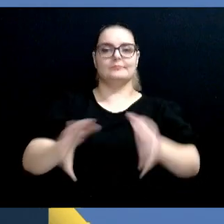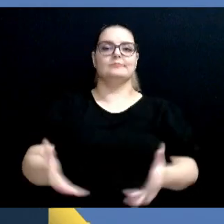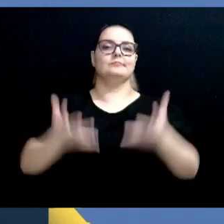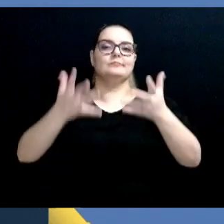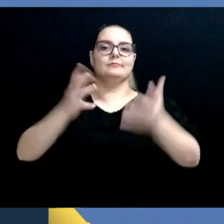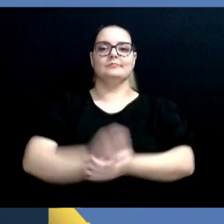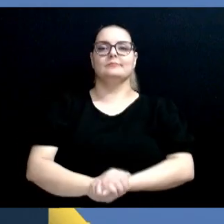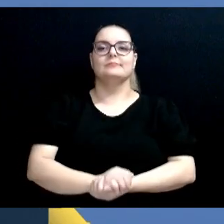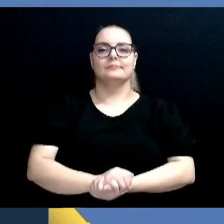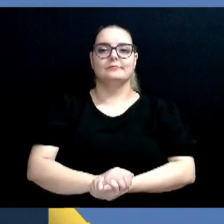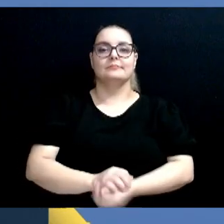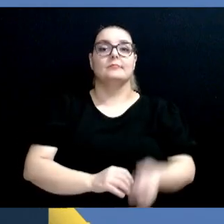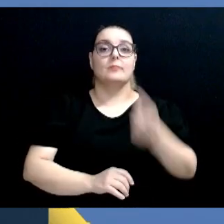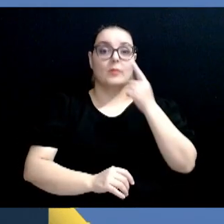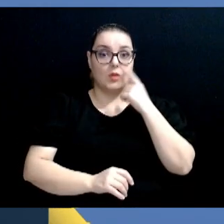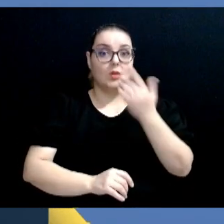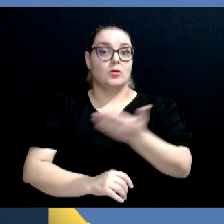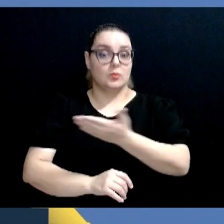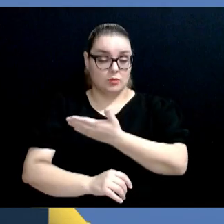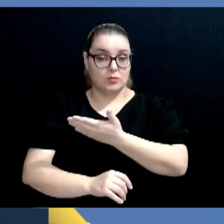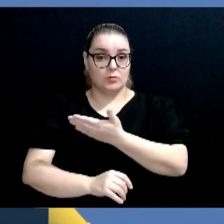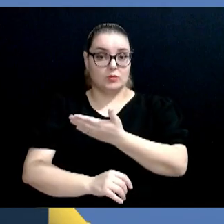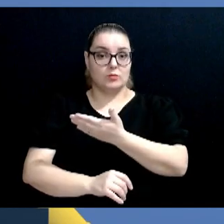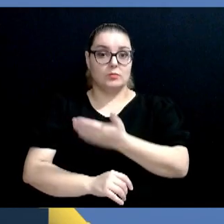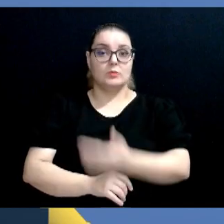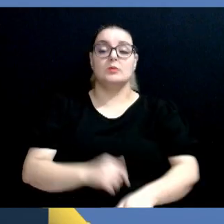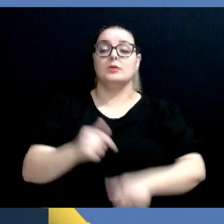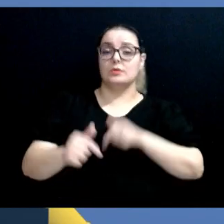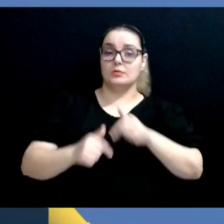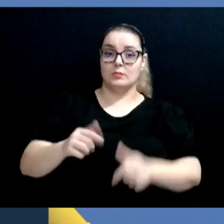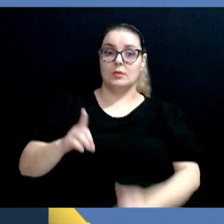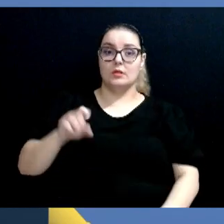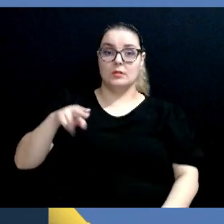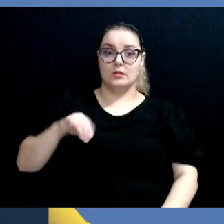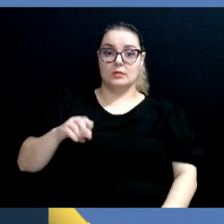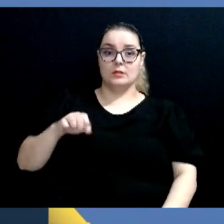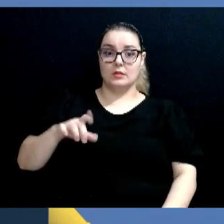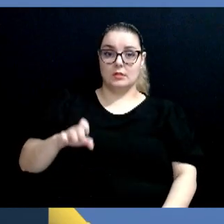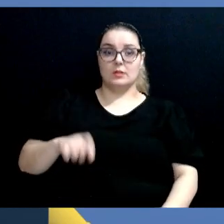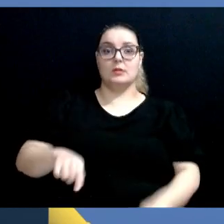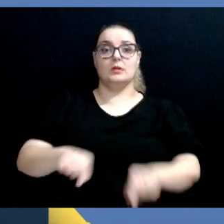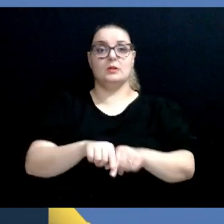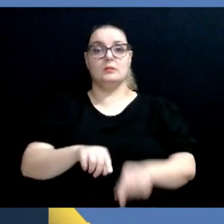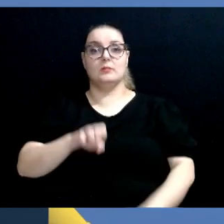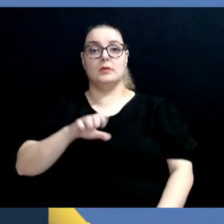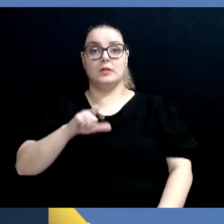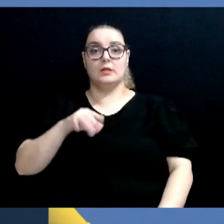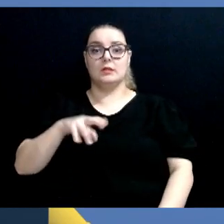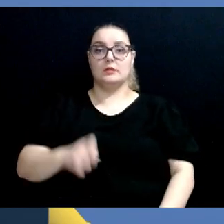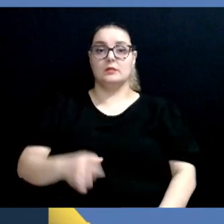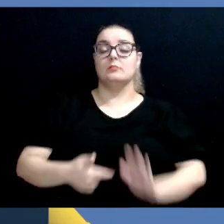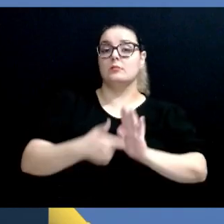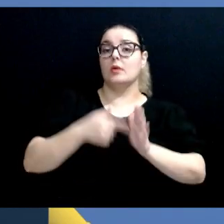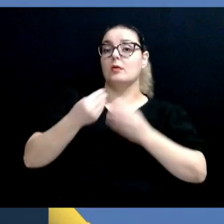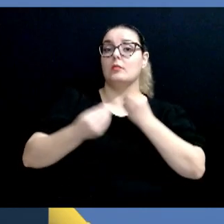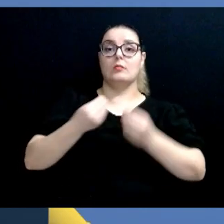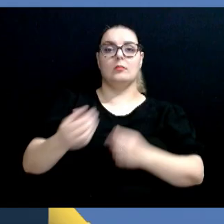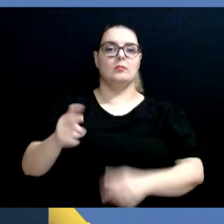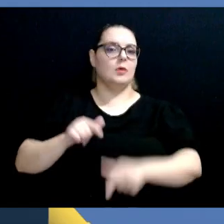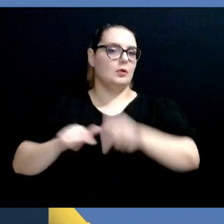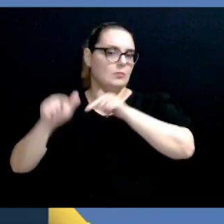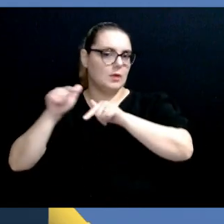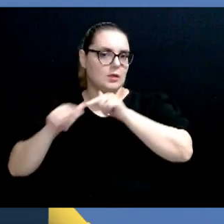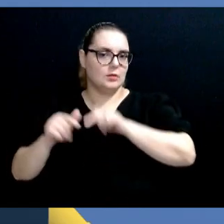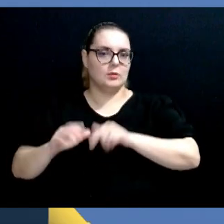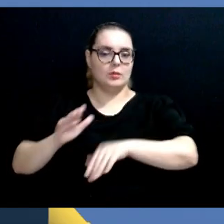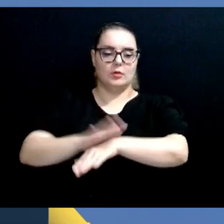reduzir custos e otimizar a cadeia de suprimentos por meio de inovações tecnológicas e aperfeiçoamento das